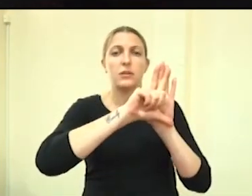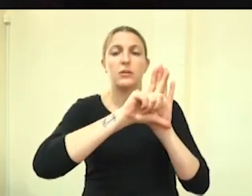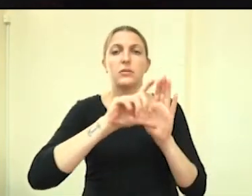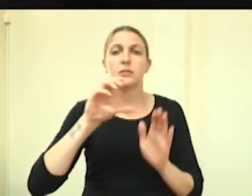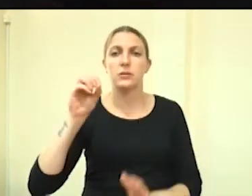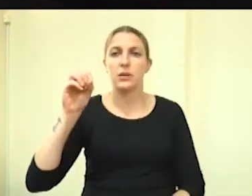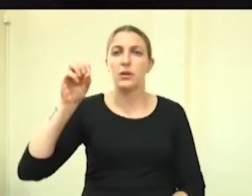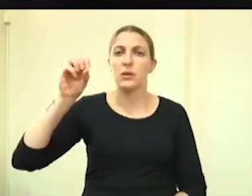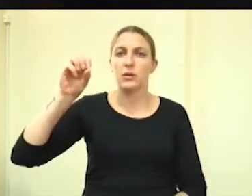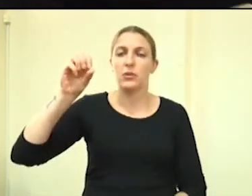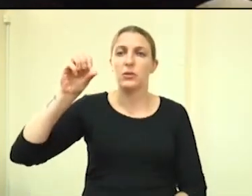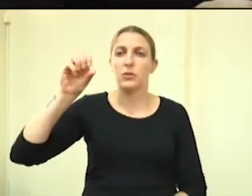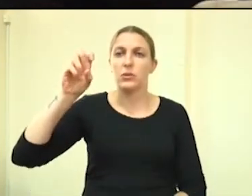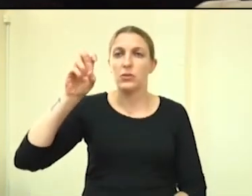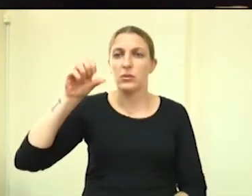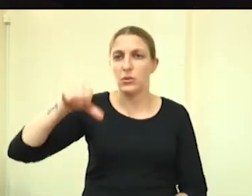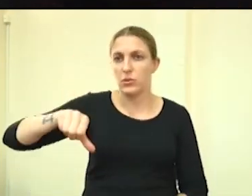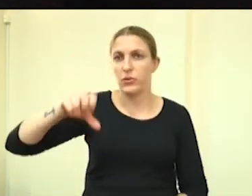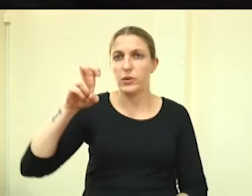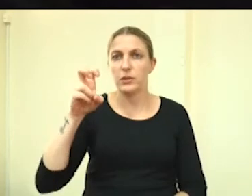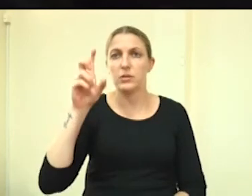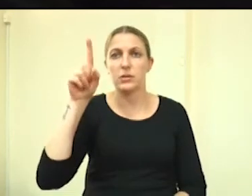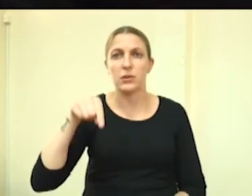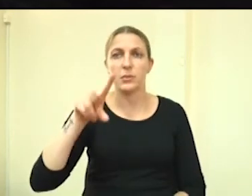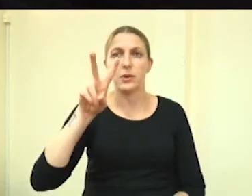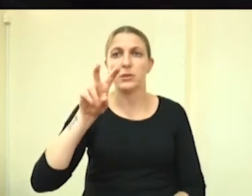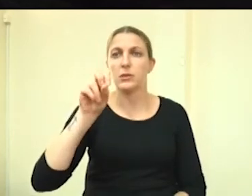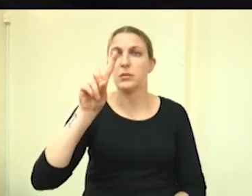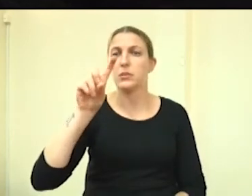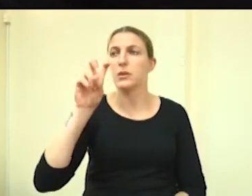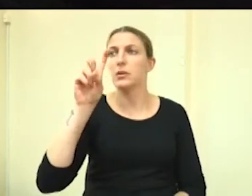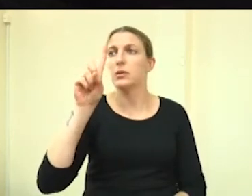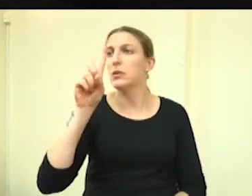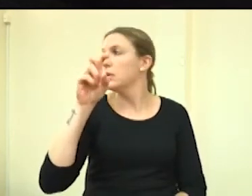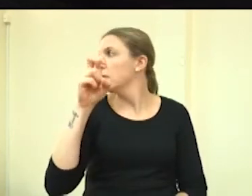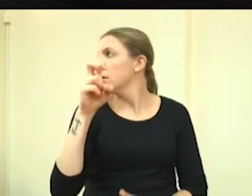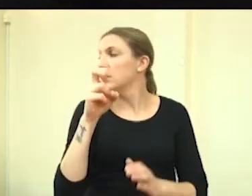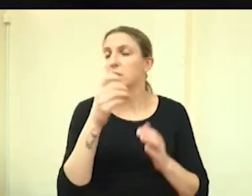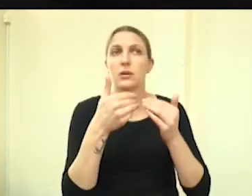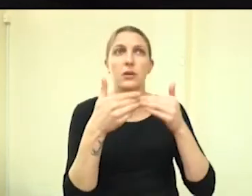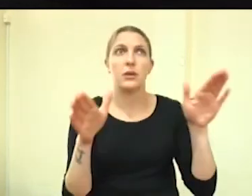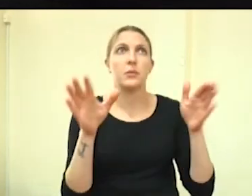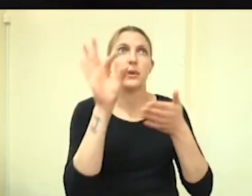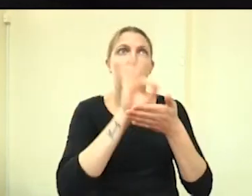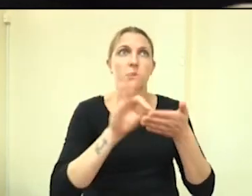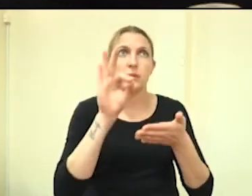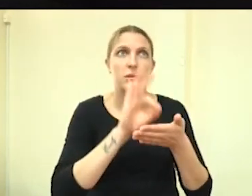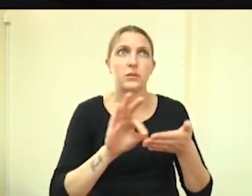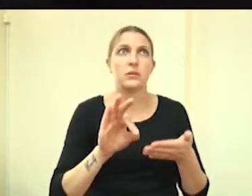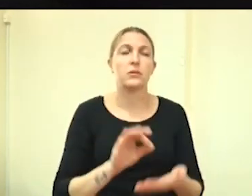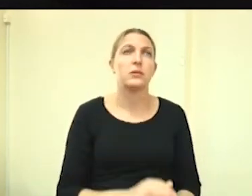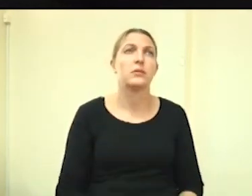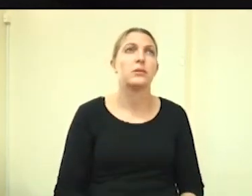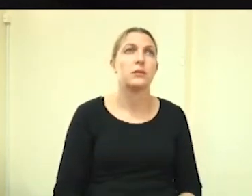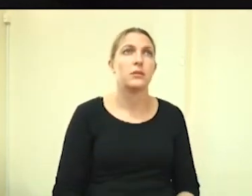2015. Período de discussão, abertas as inscrições.